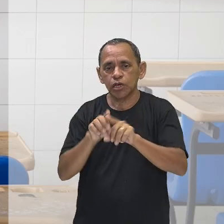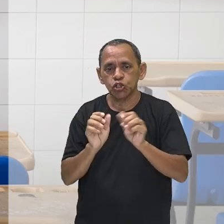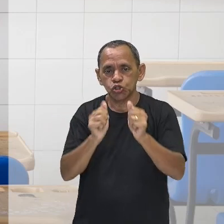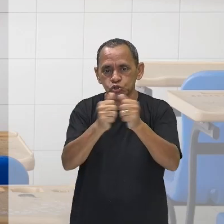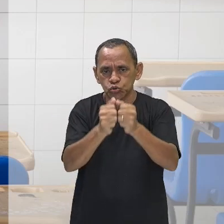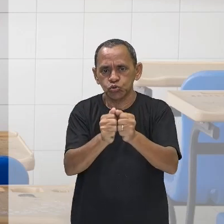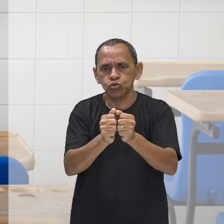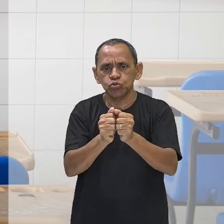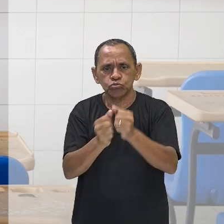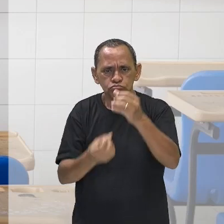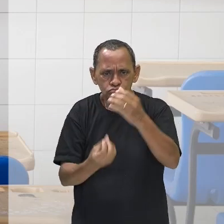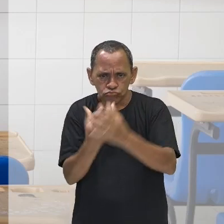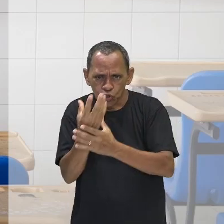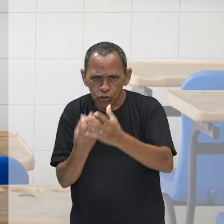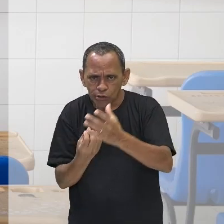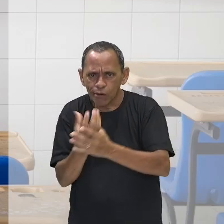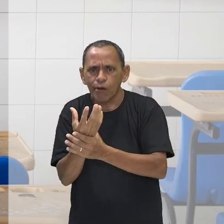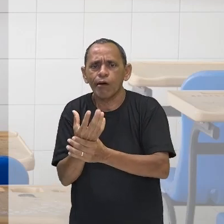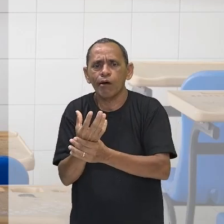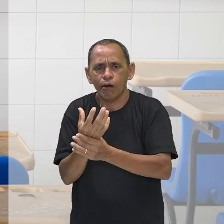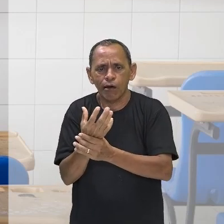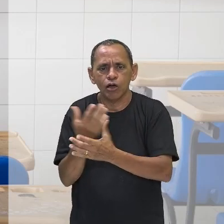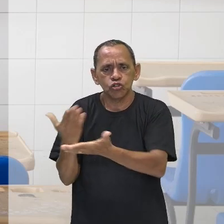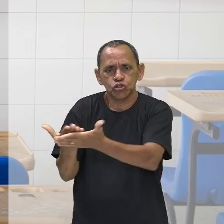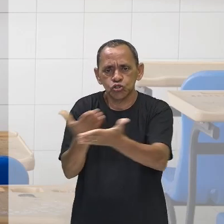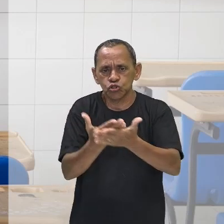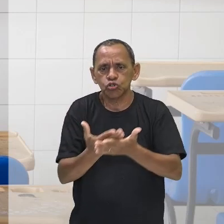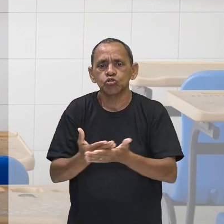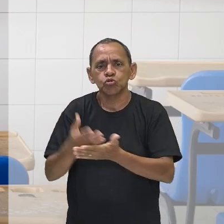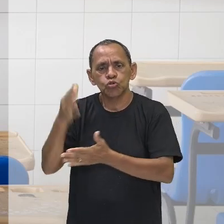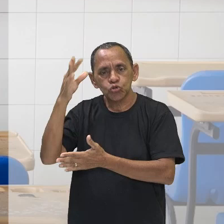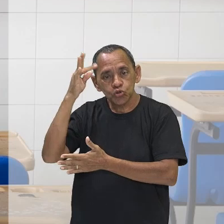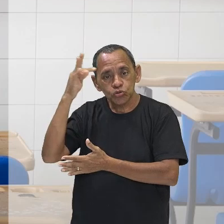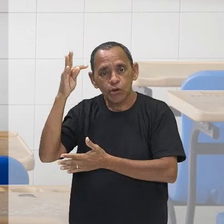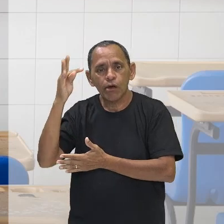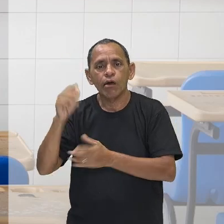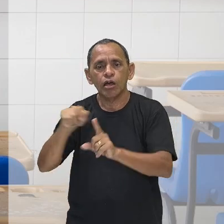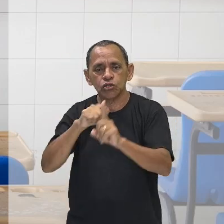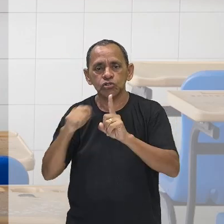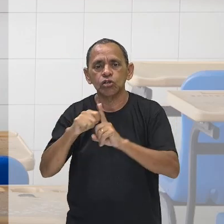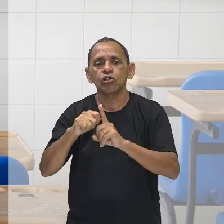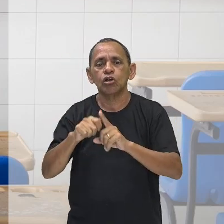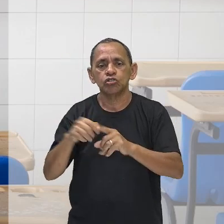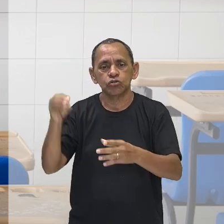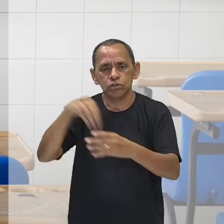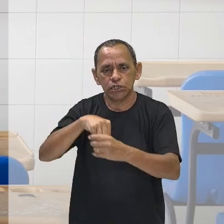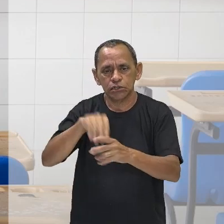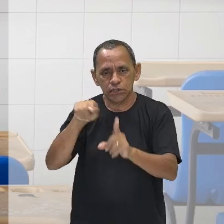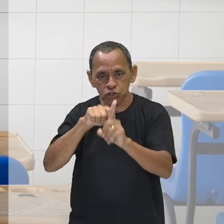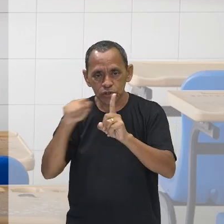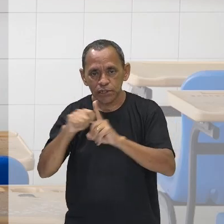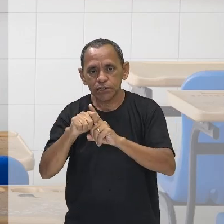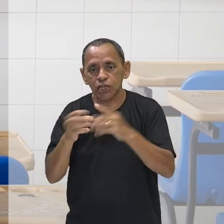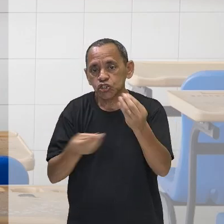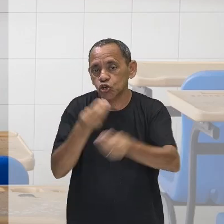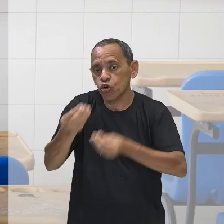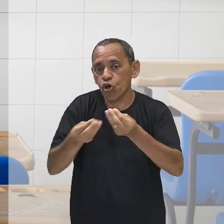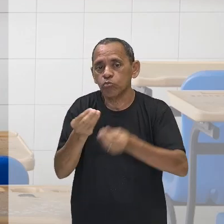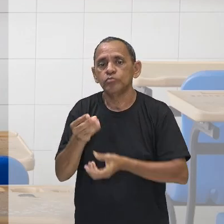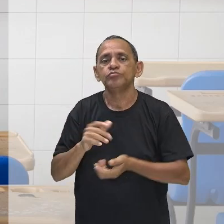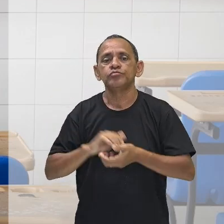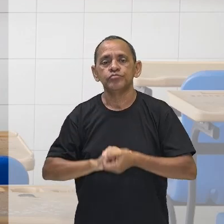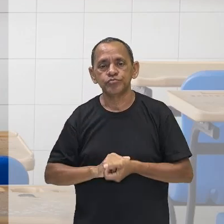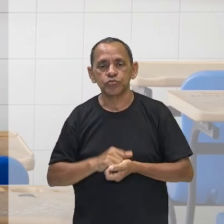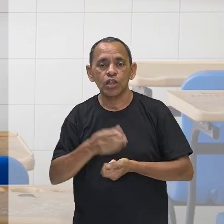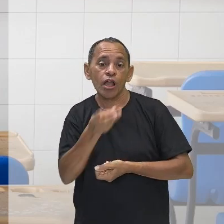seus estudos sociológicos colocando, em primeiro lugar, o objeto, isto é, a sociedade. Weber vai orientar